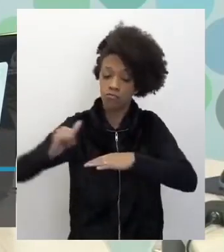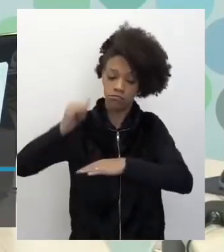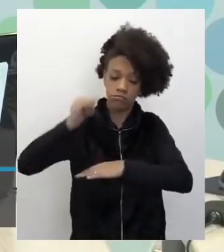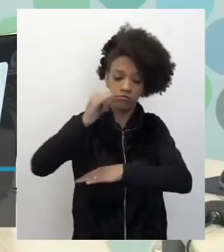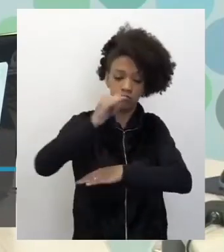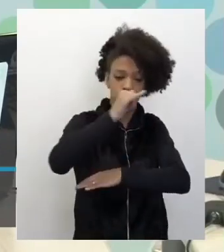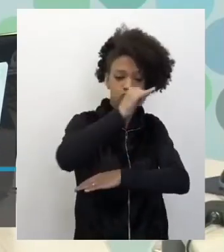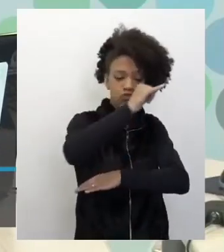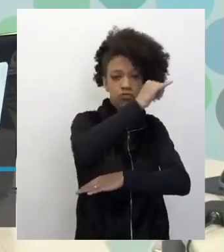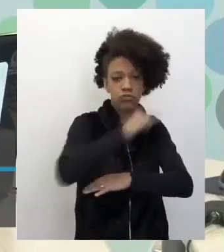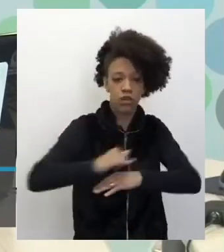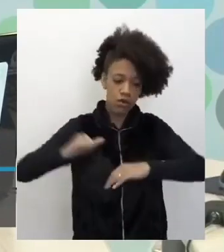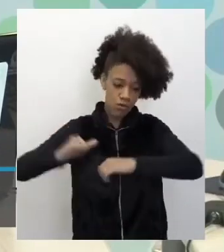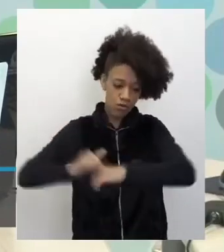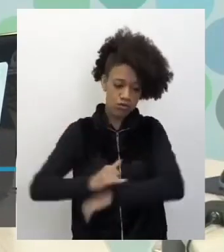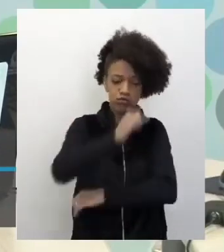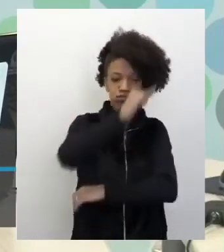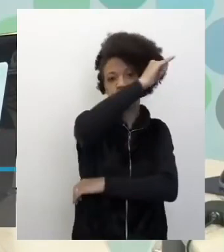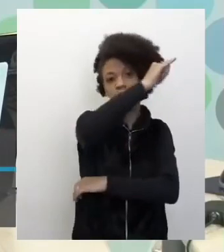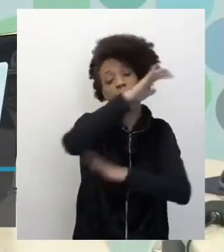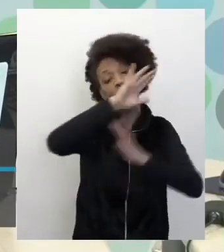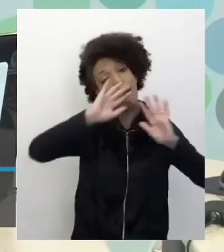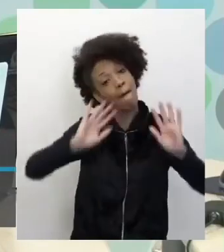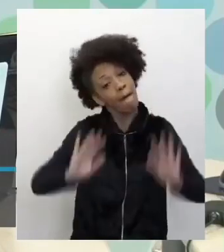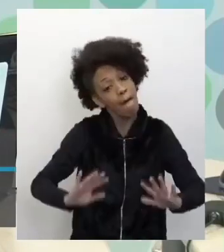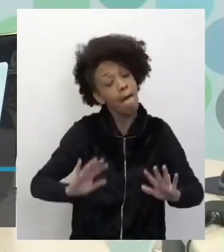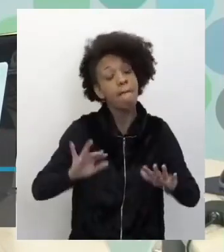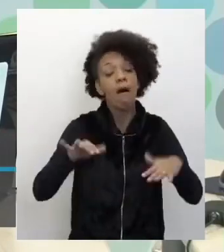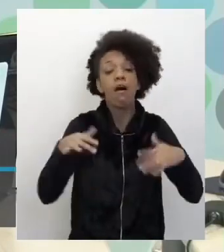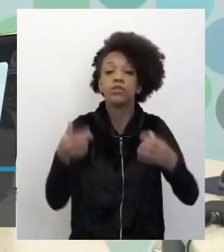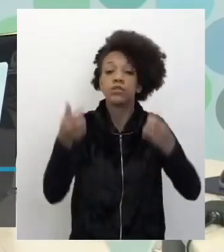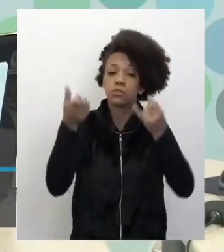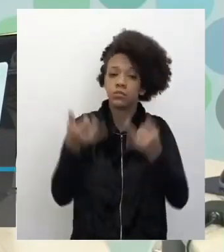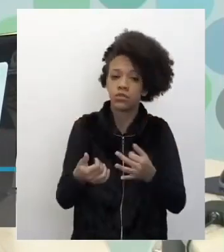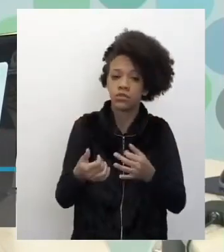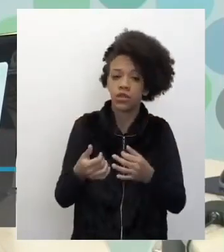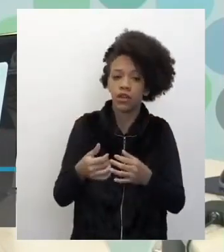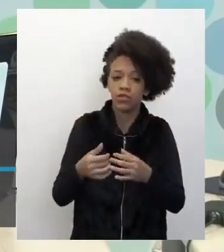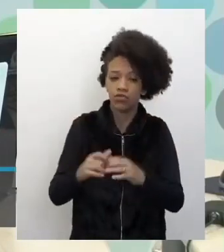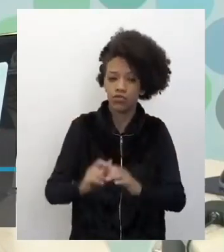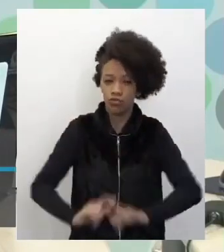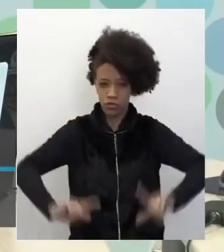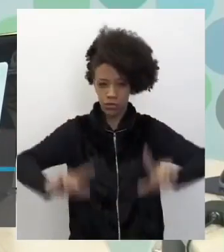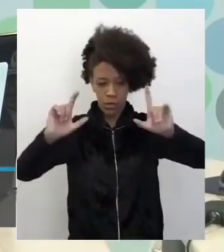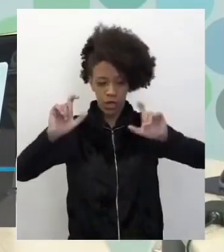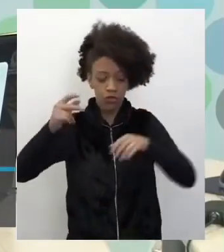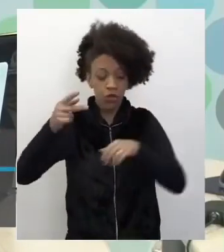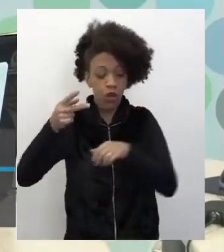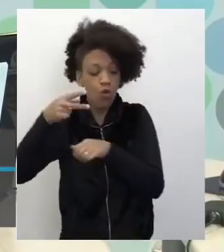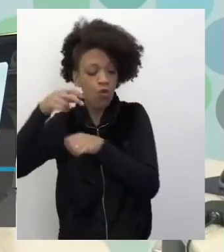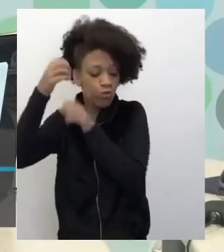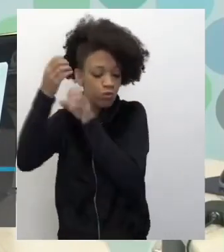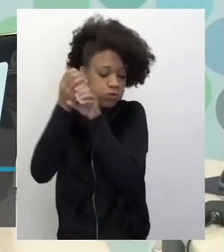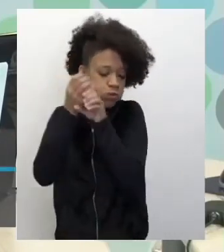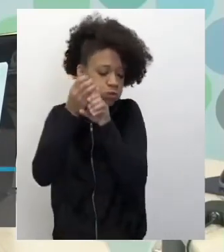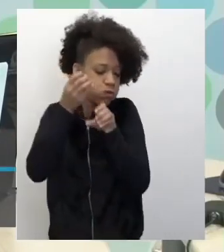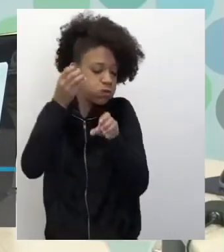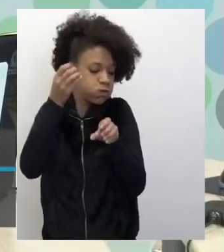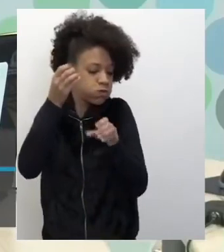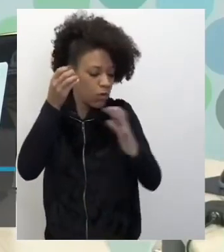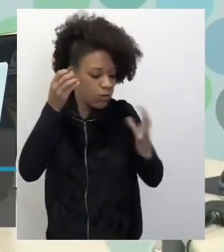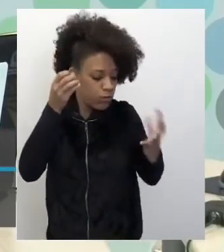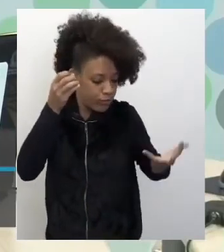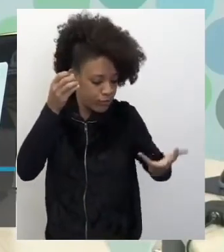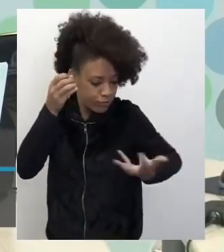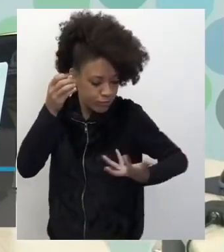outra atividade, mas geralmente quando nós falamos de imagem de satélite a gente tem essa configuração, né? E para a gente entender